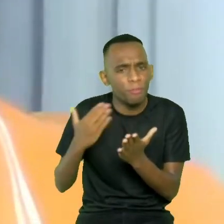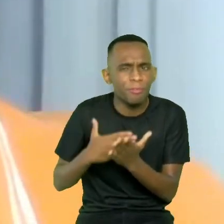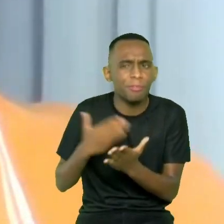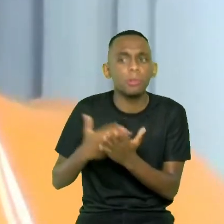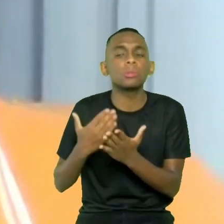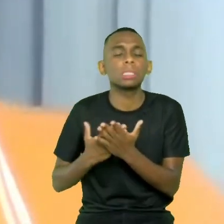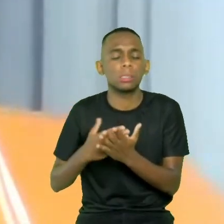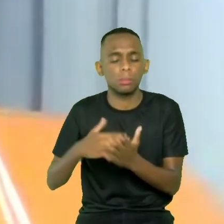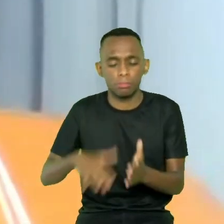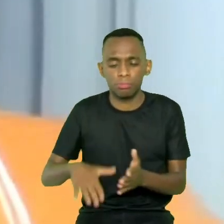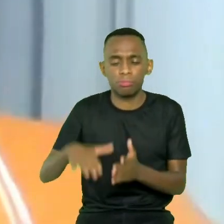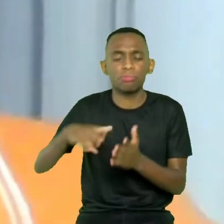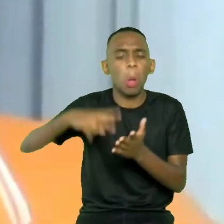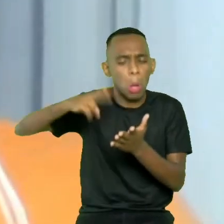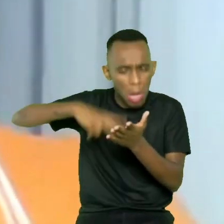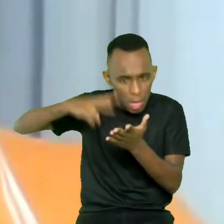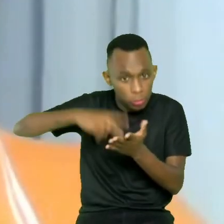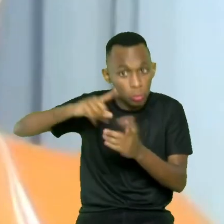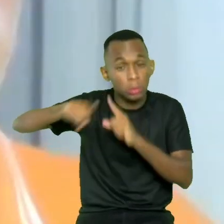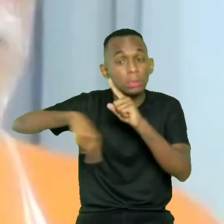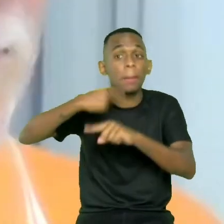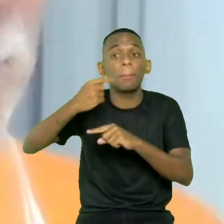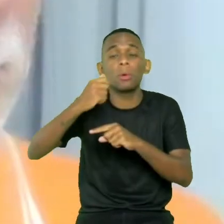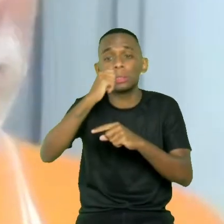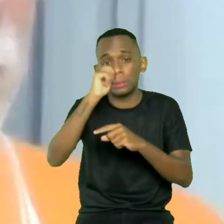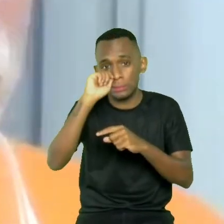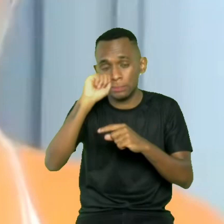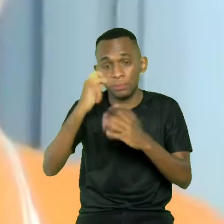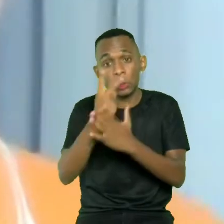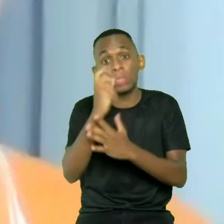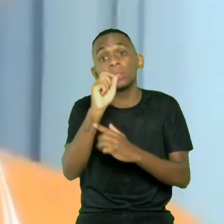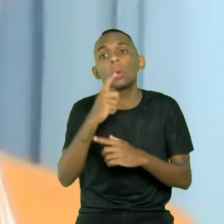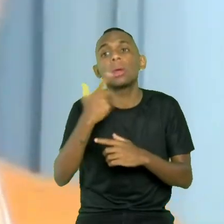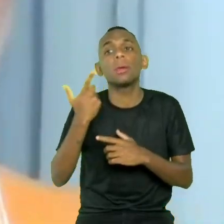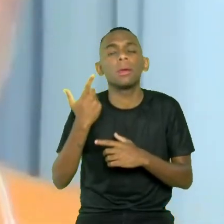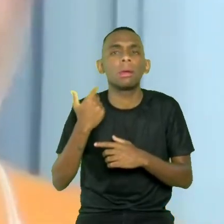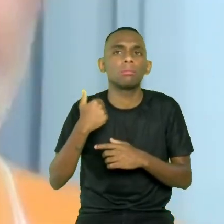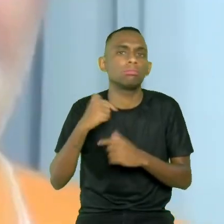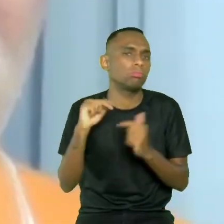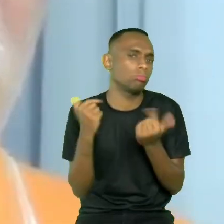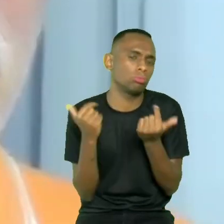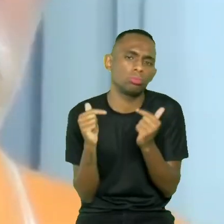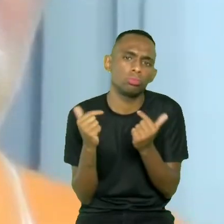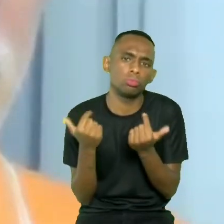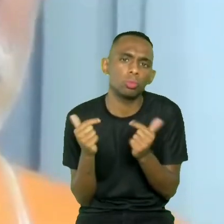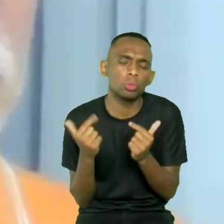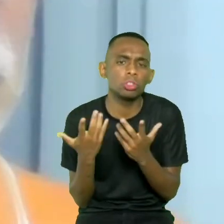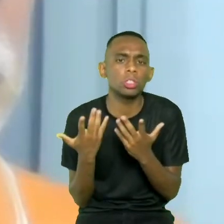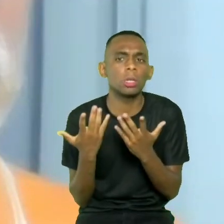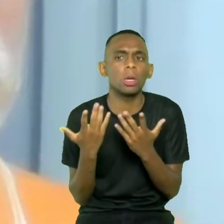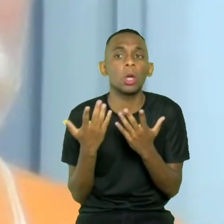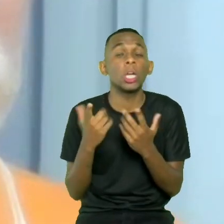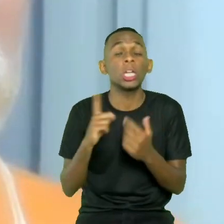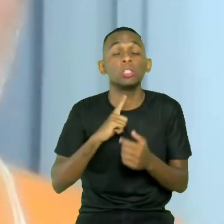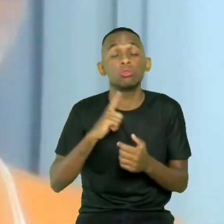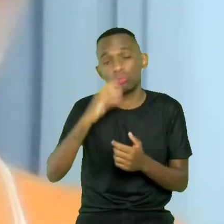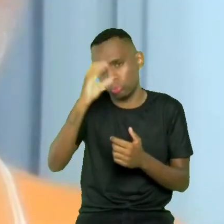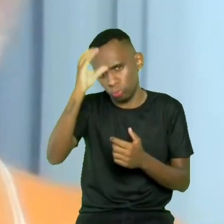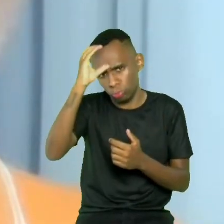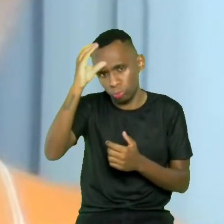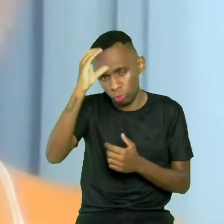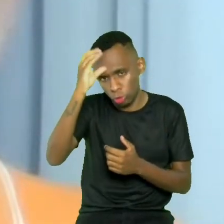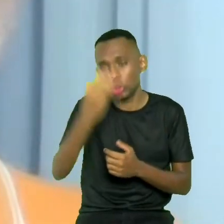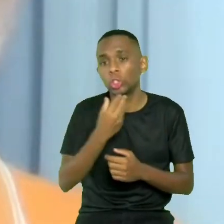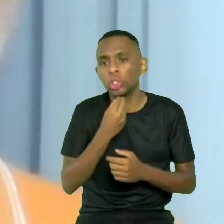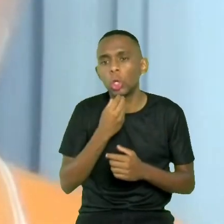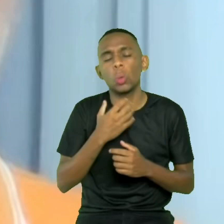de livros, porque aconteceu o seguinte: um tio meu que morava na